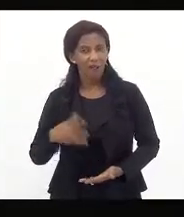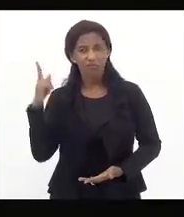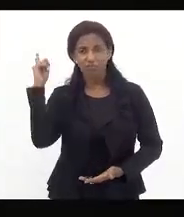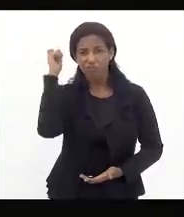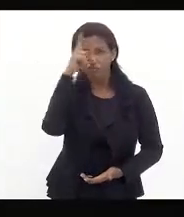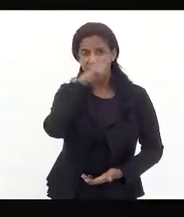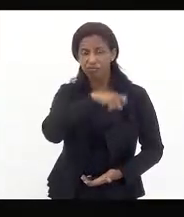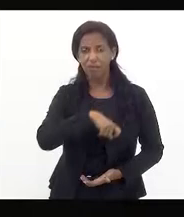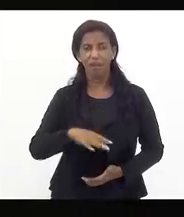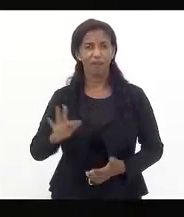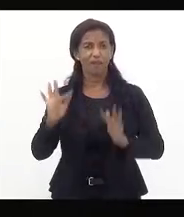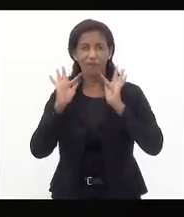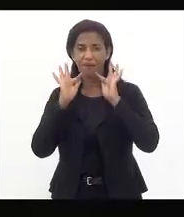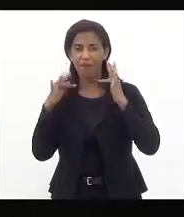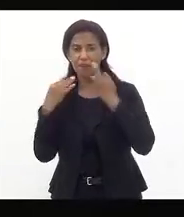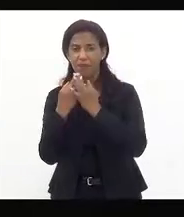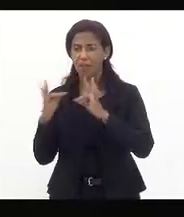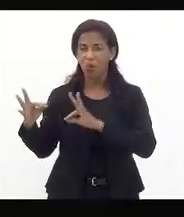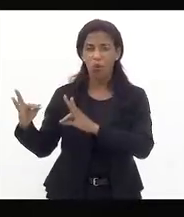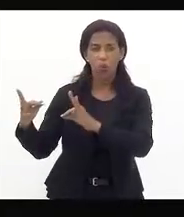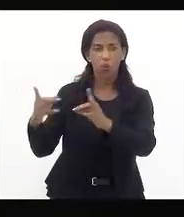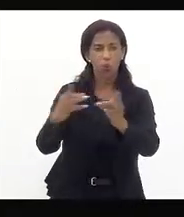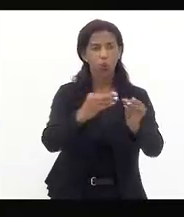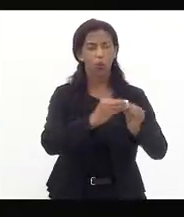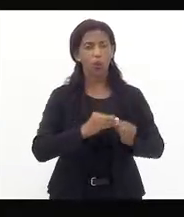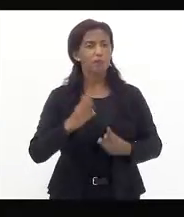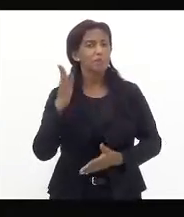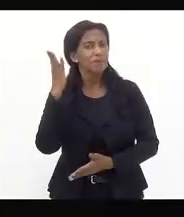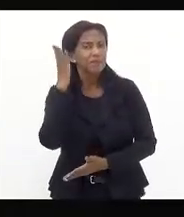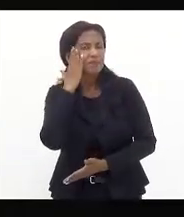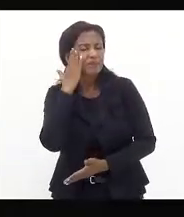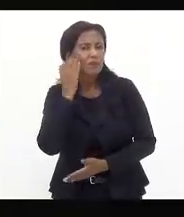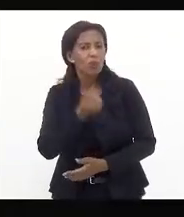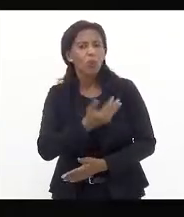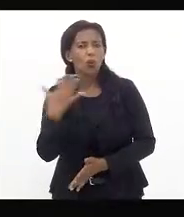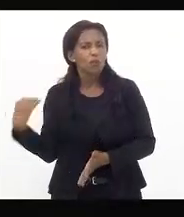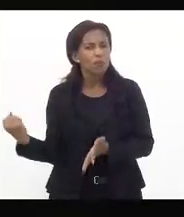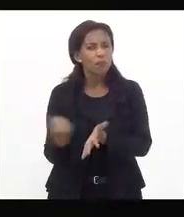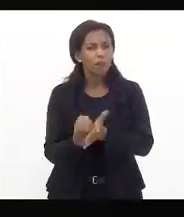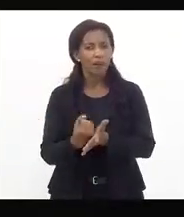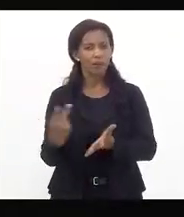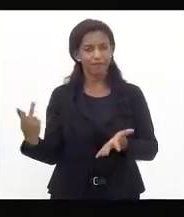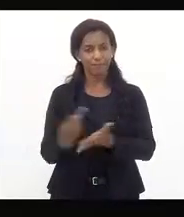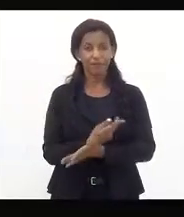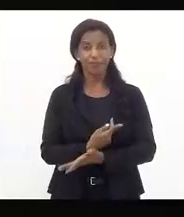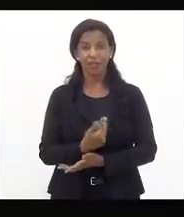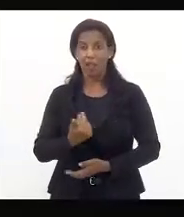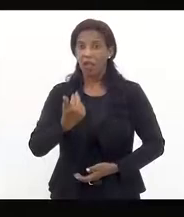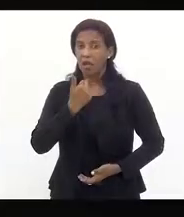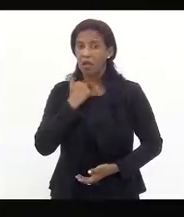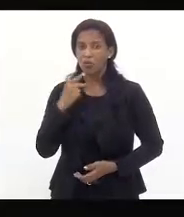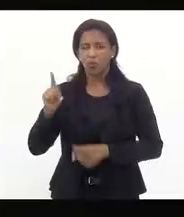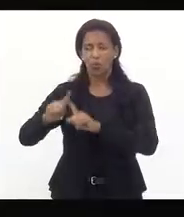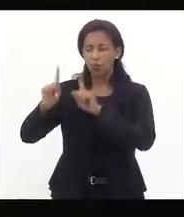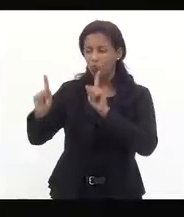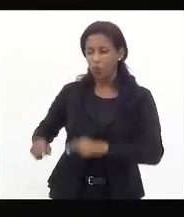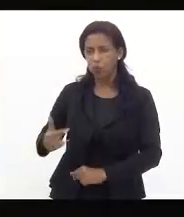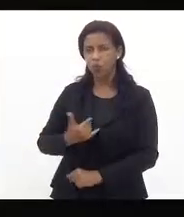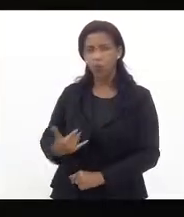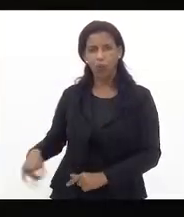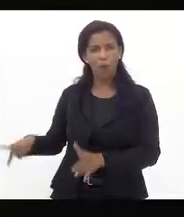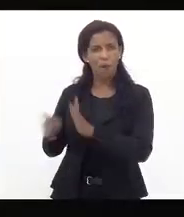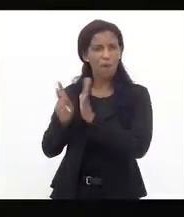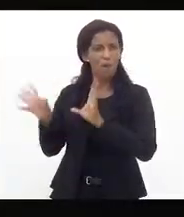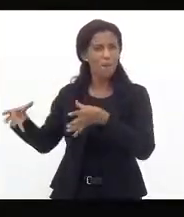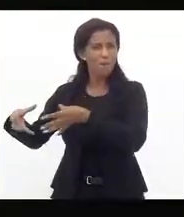de todo mundo. E a gente sabe o quanto o impacto disso, não só nos servidores e